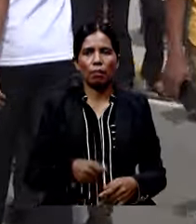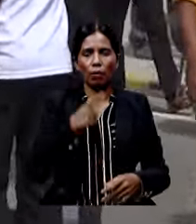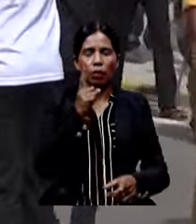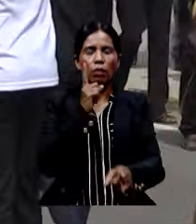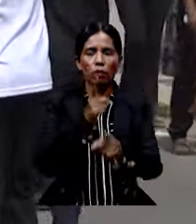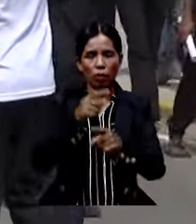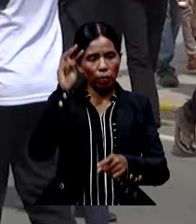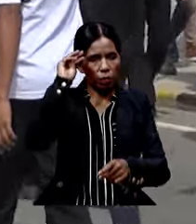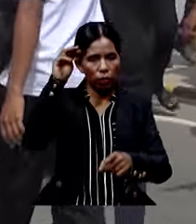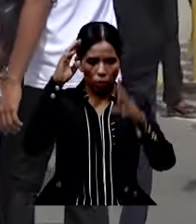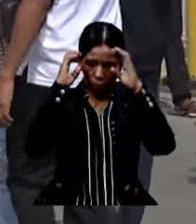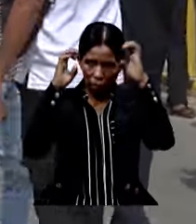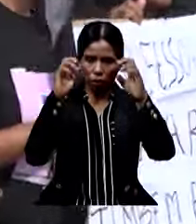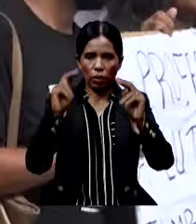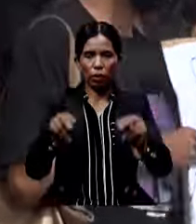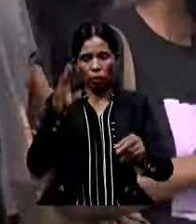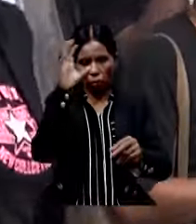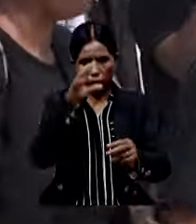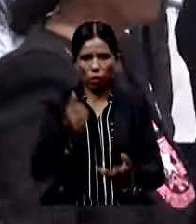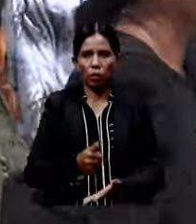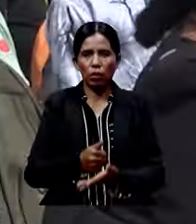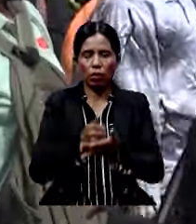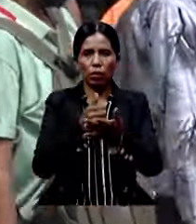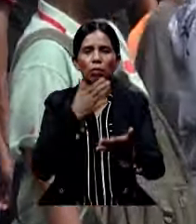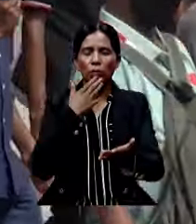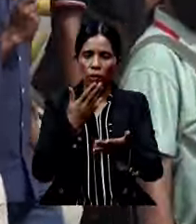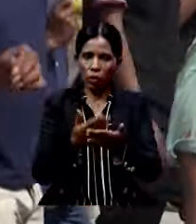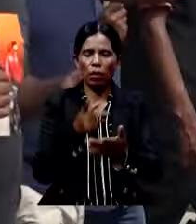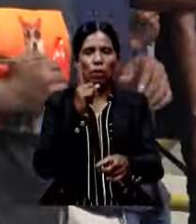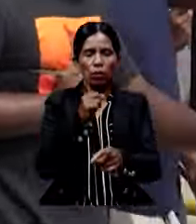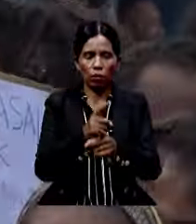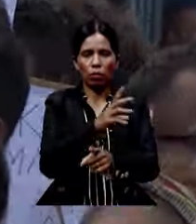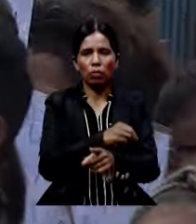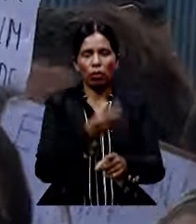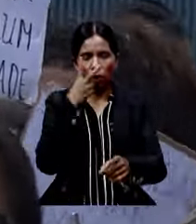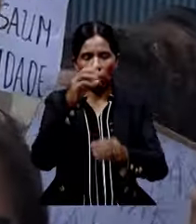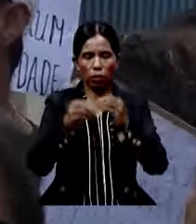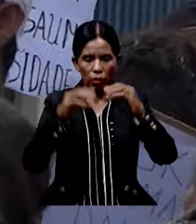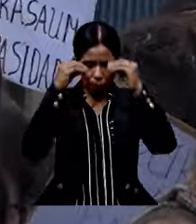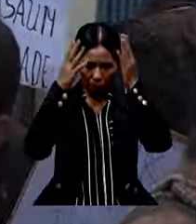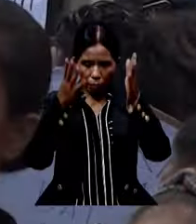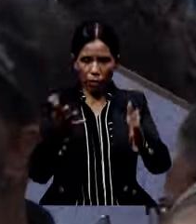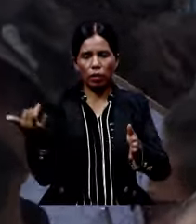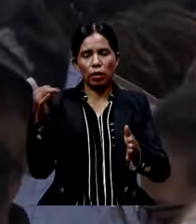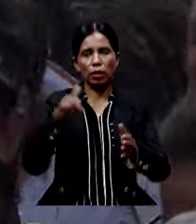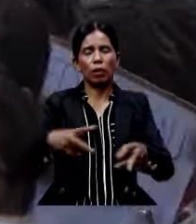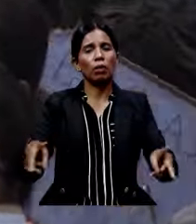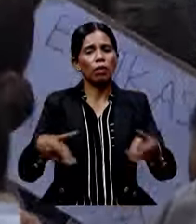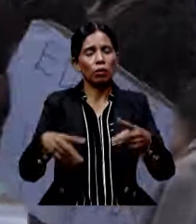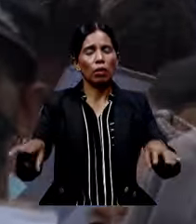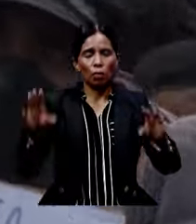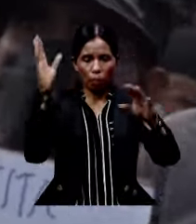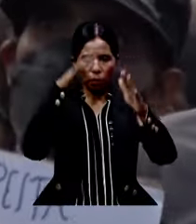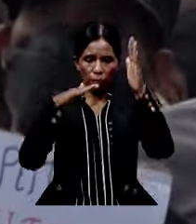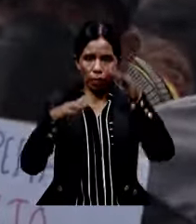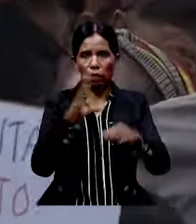irelos, Ministério da Educação, mas tem que buscar solução e da Nebe adequado. Onde resolve o professor contratar o Sira Nia problema, né? Tama